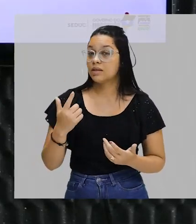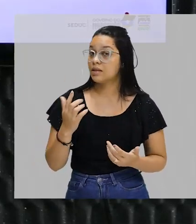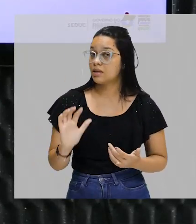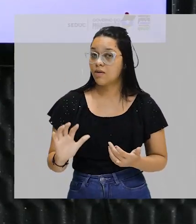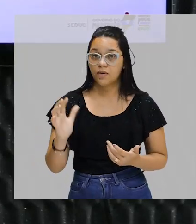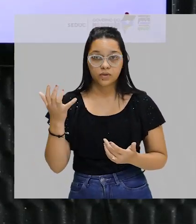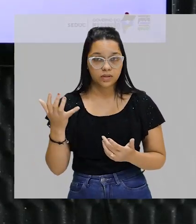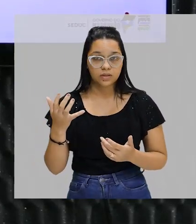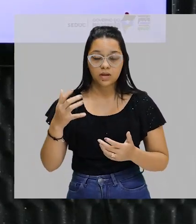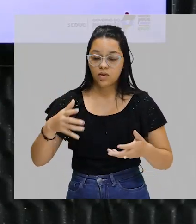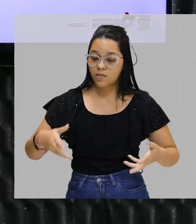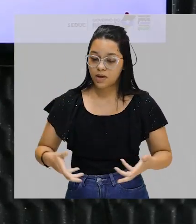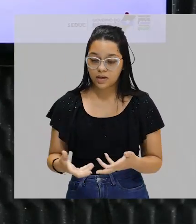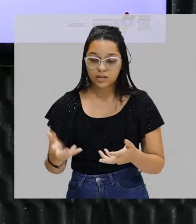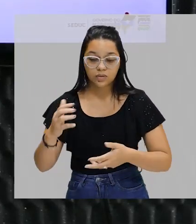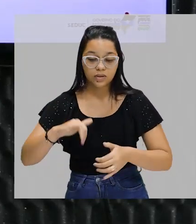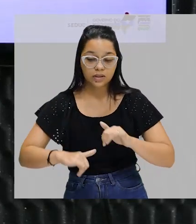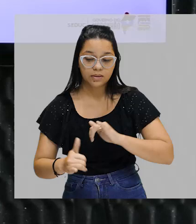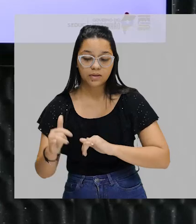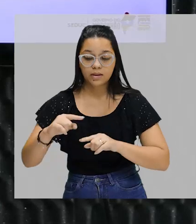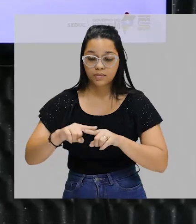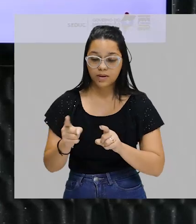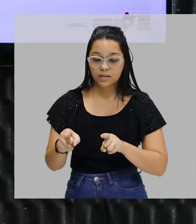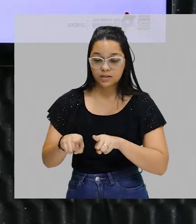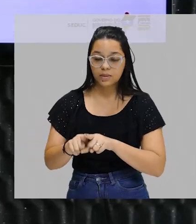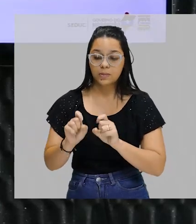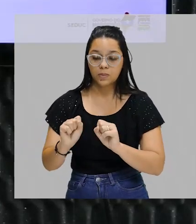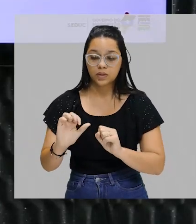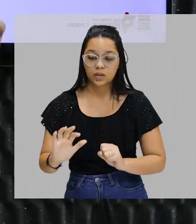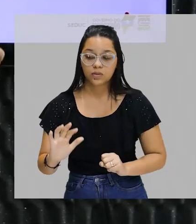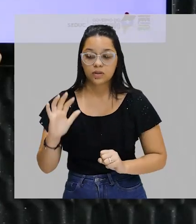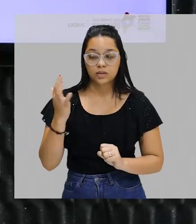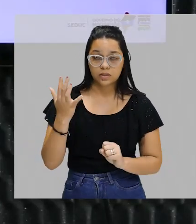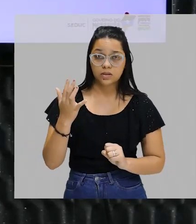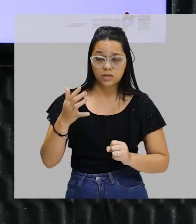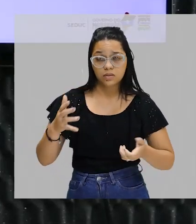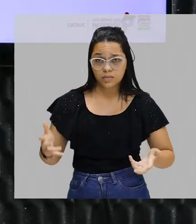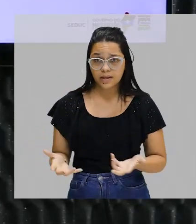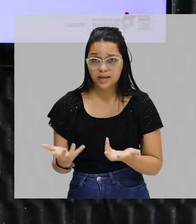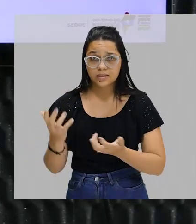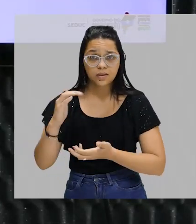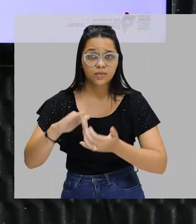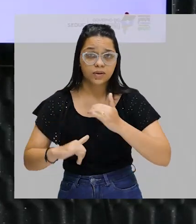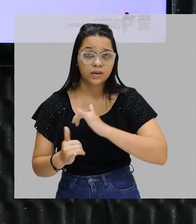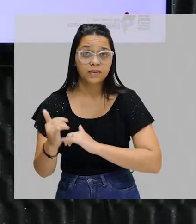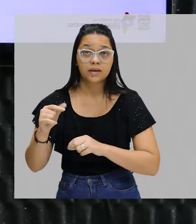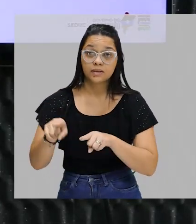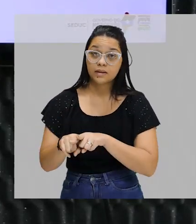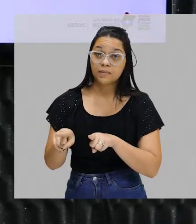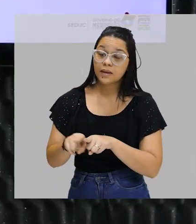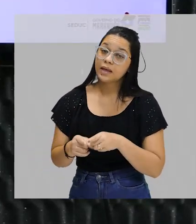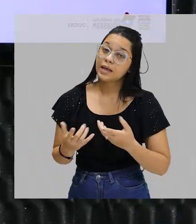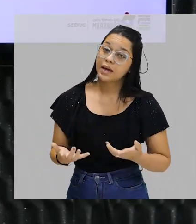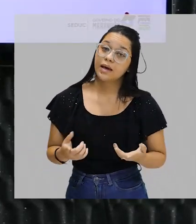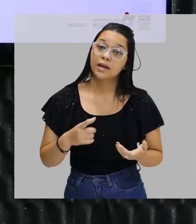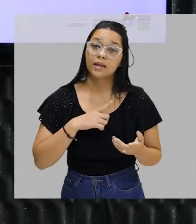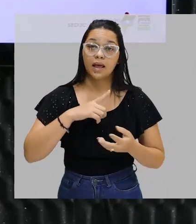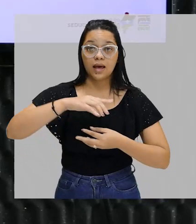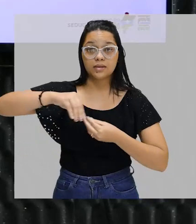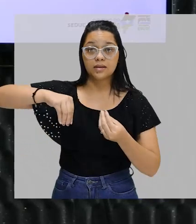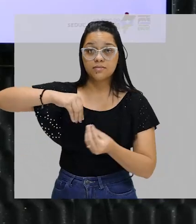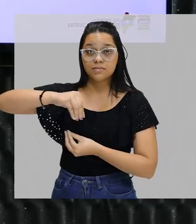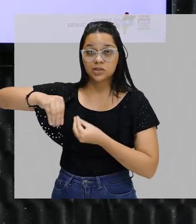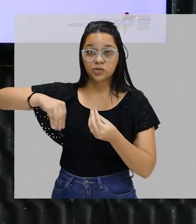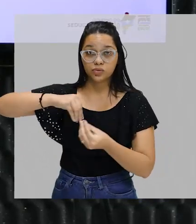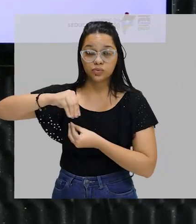acontecer uma reação química, mas também pode acontecer uma reação química. E é justamente, né, a mistura